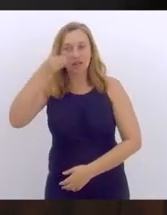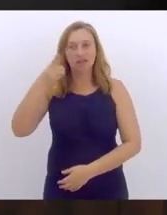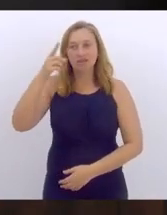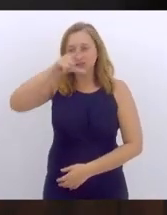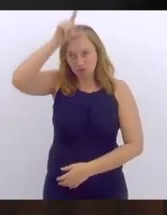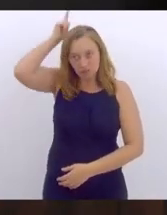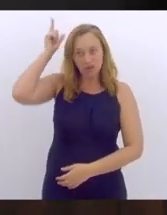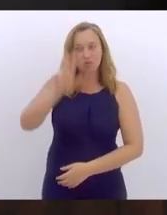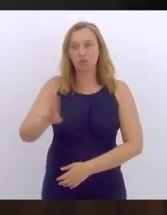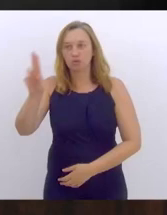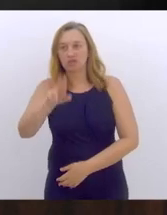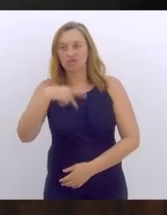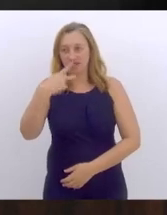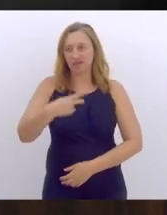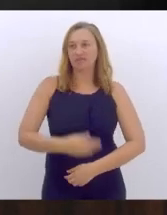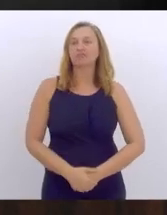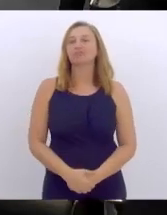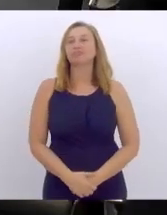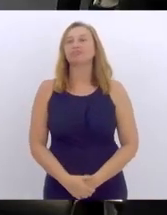da palavra.